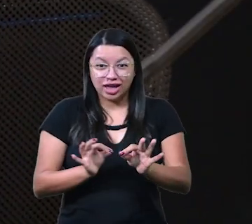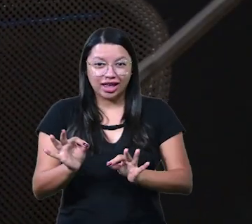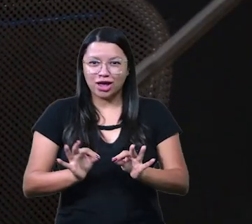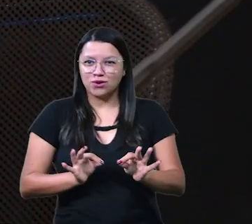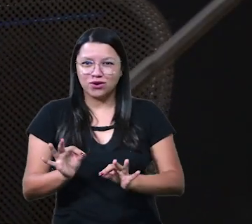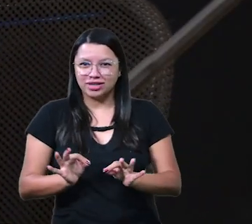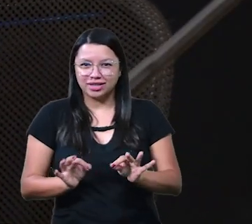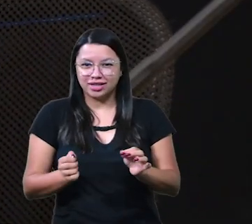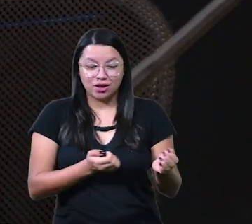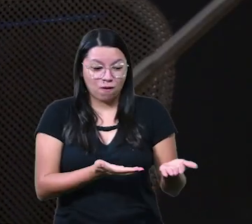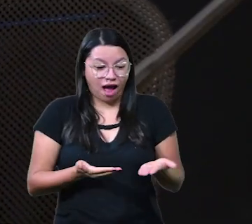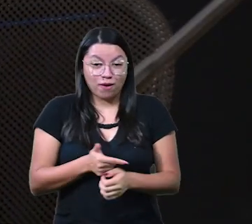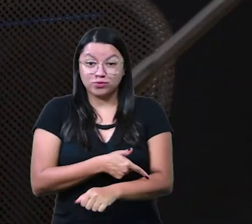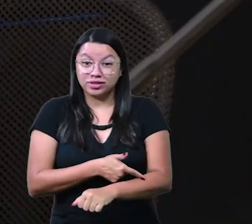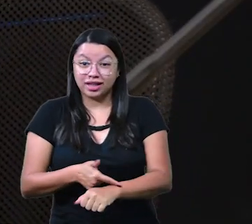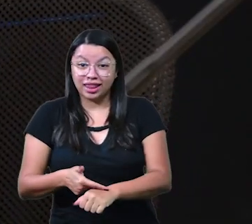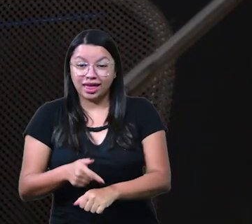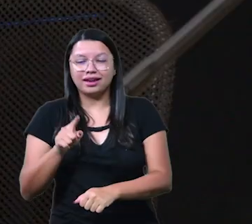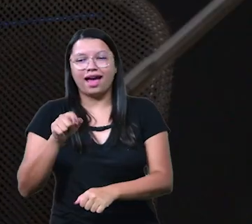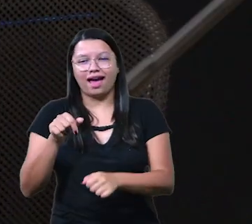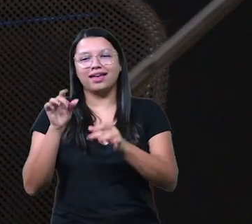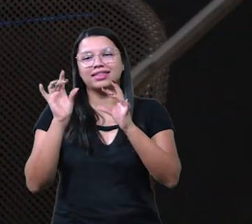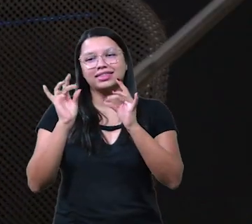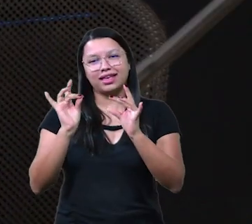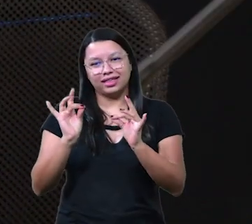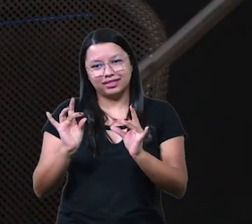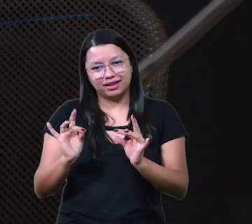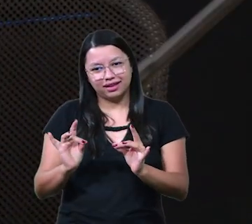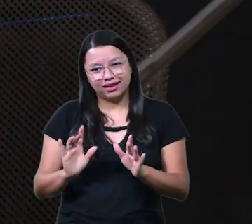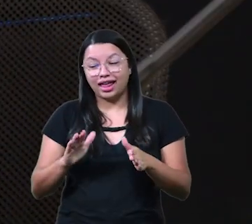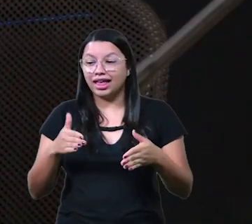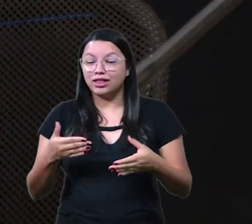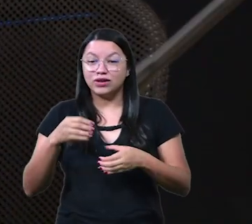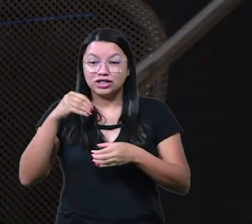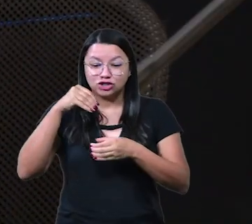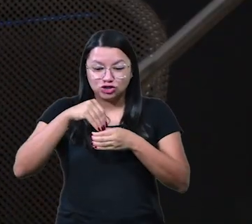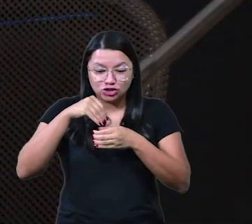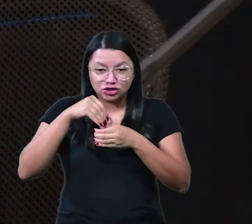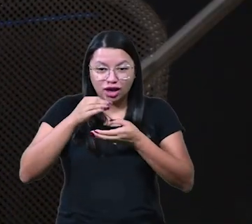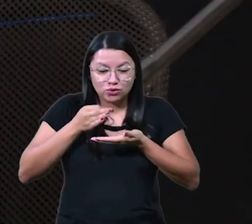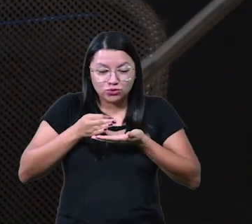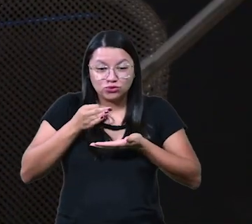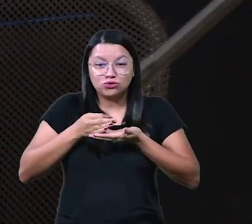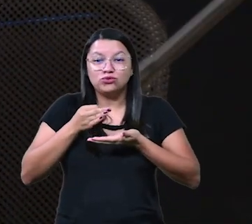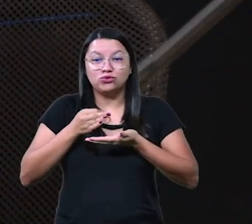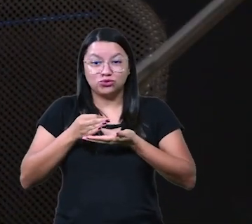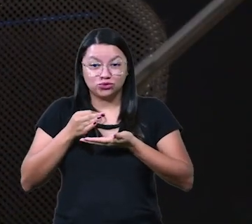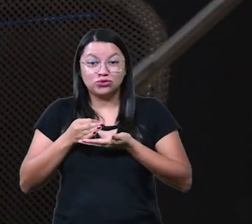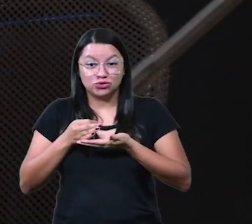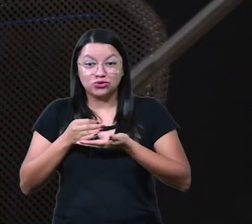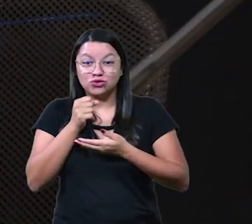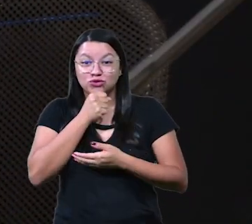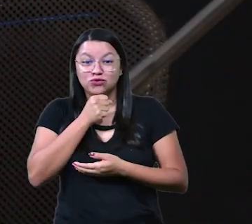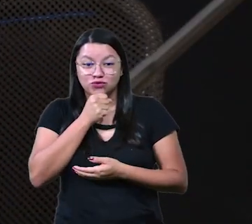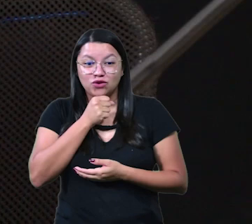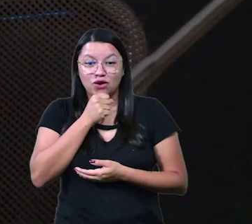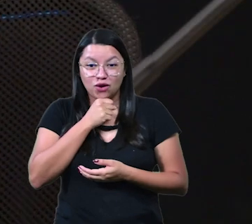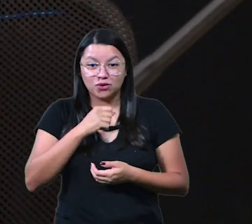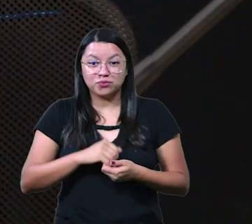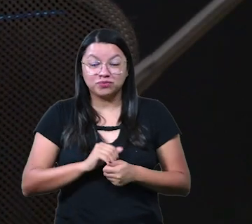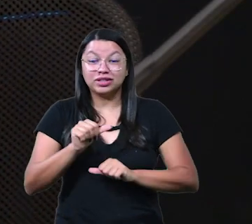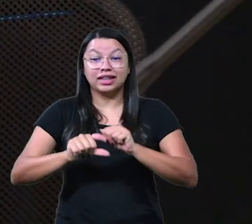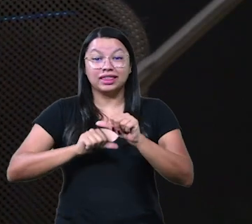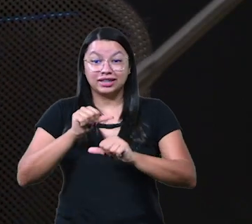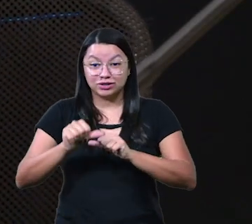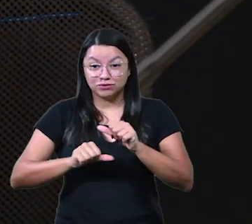hospitaleira são esses detalhes. Então, assim, esse chazinho de vó, ele virou, inclusive, um HQ, uma história em quadrinhos que eu trabalho em sala de aula, né,